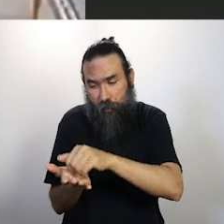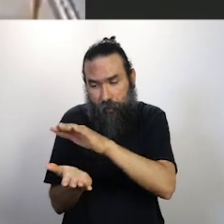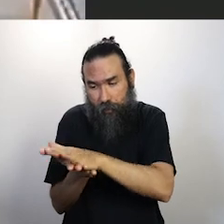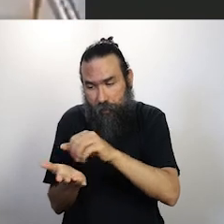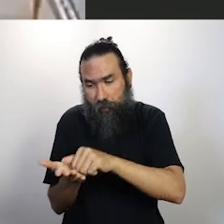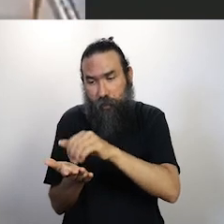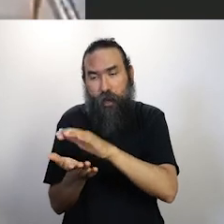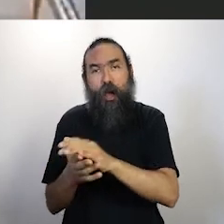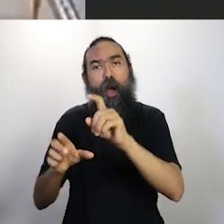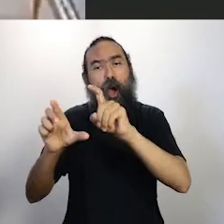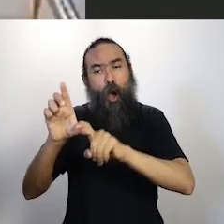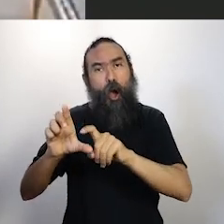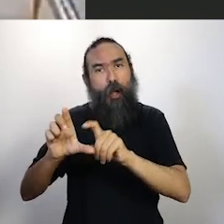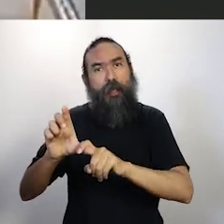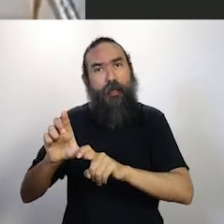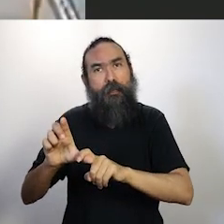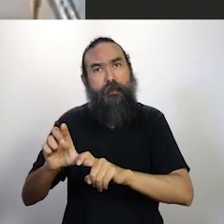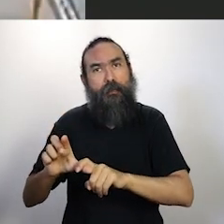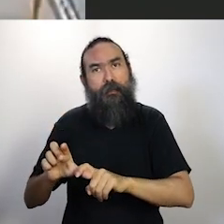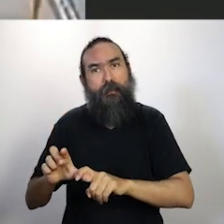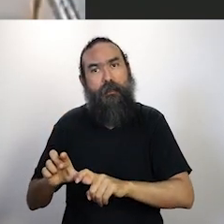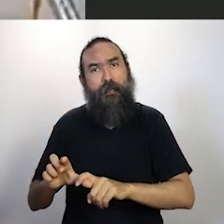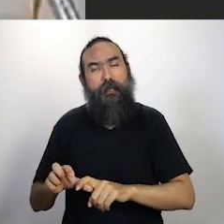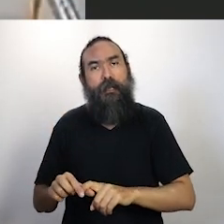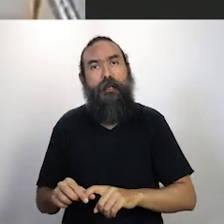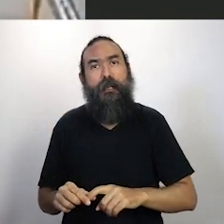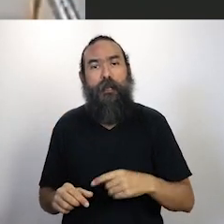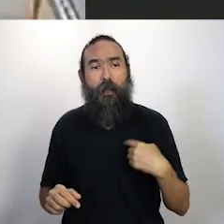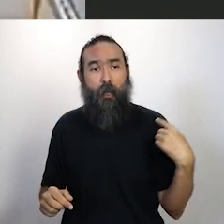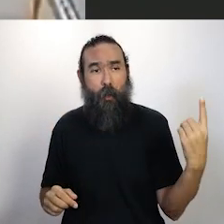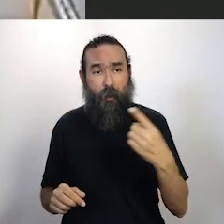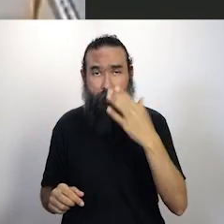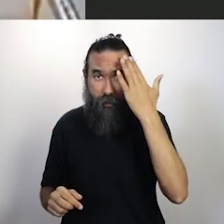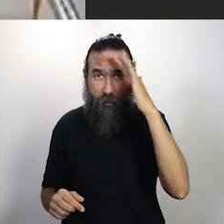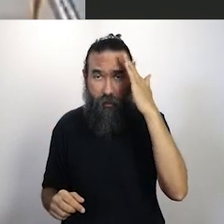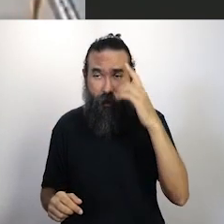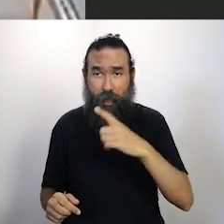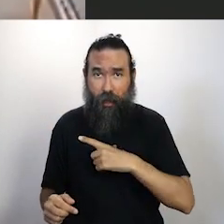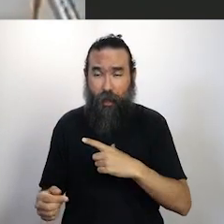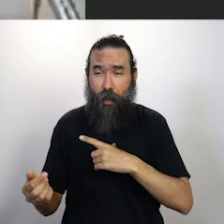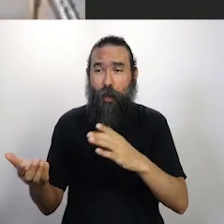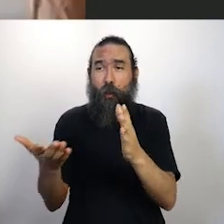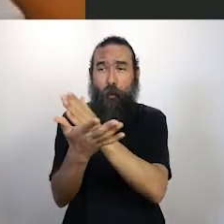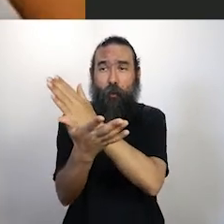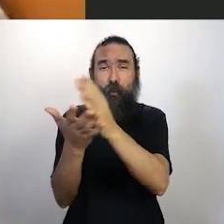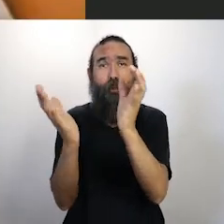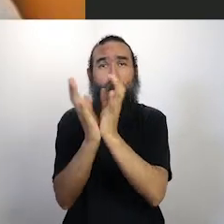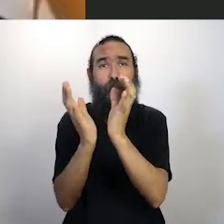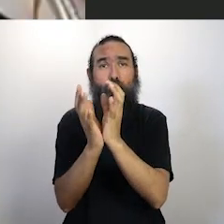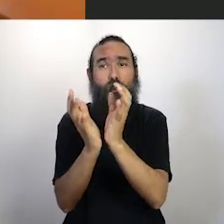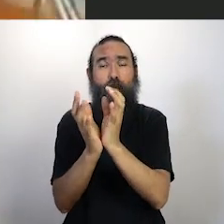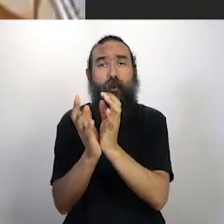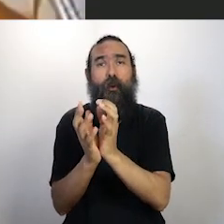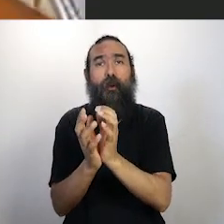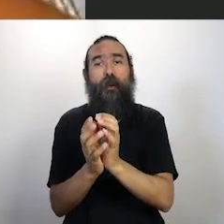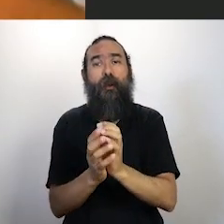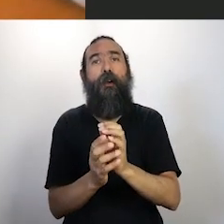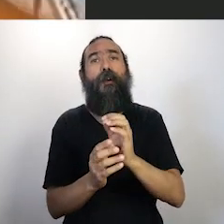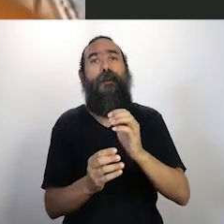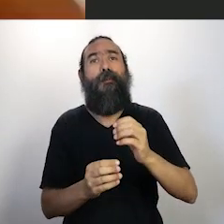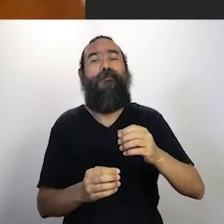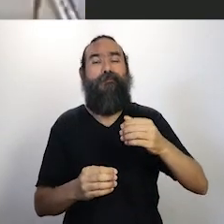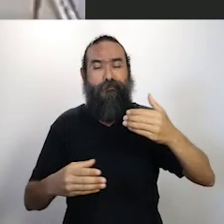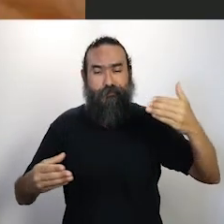a gente teve muitos grupos que foram colocados na influência por essa austeridade que eu falei do TCU então eu acho que